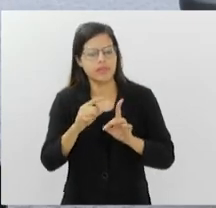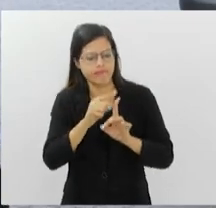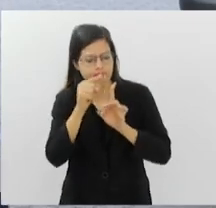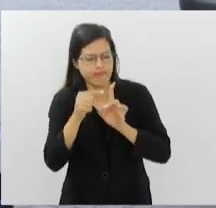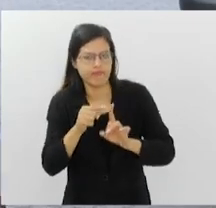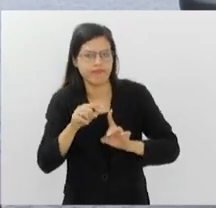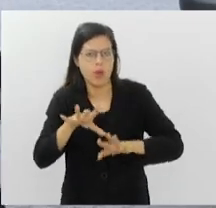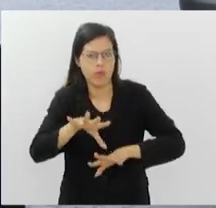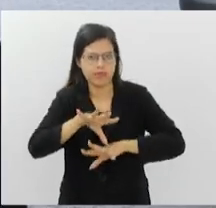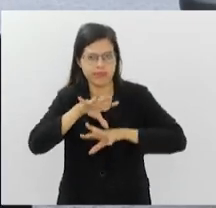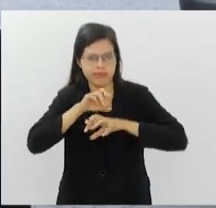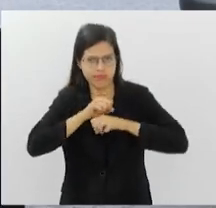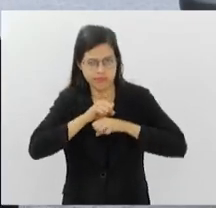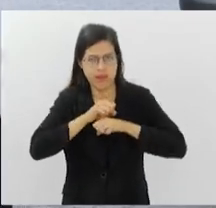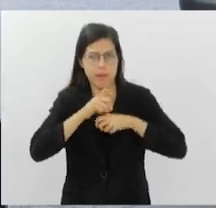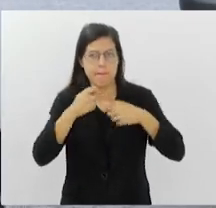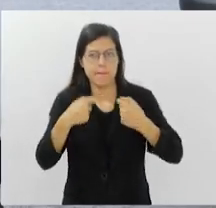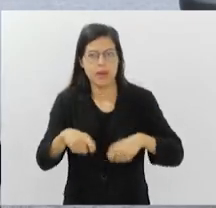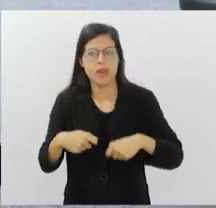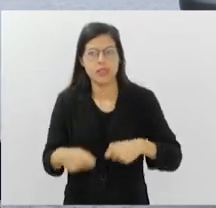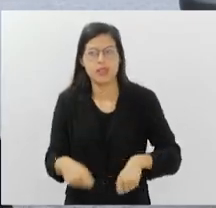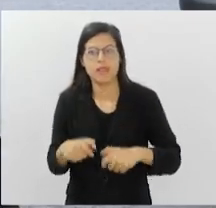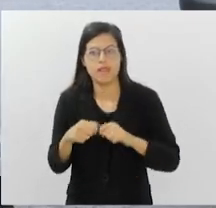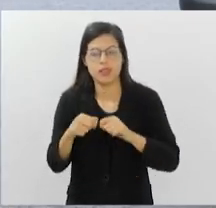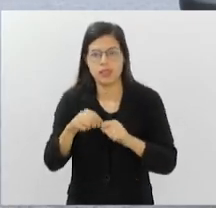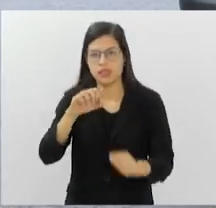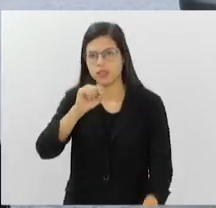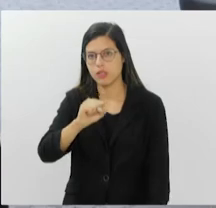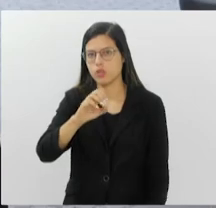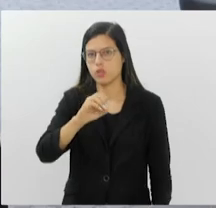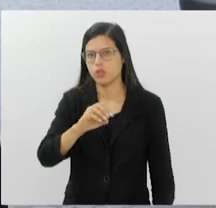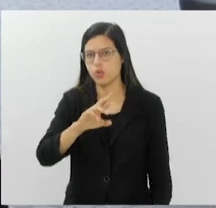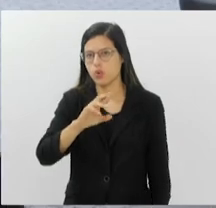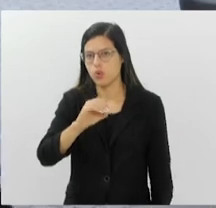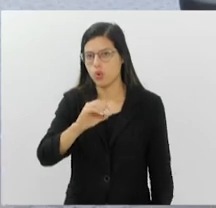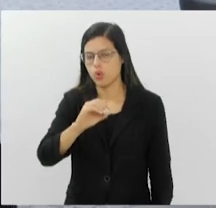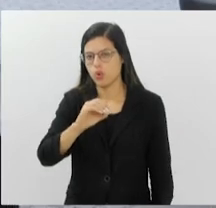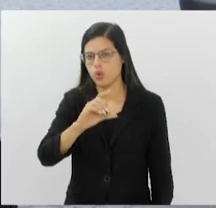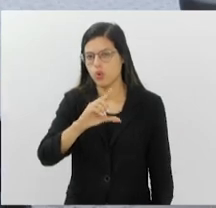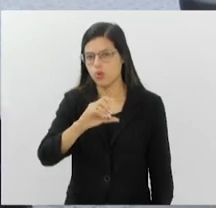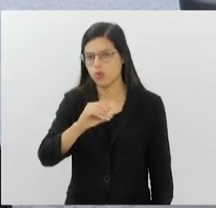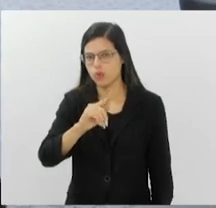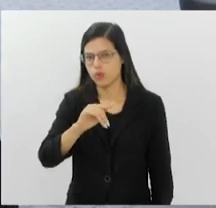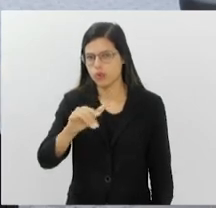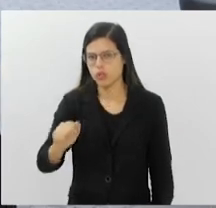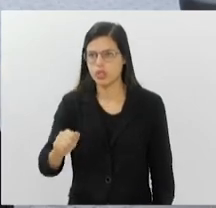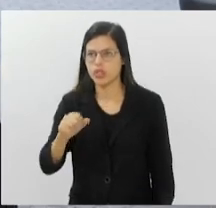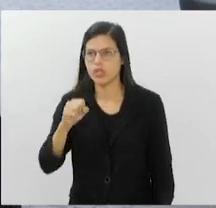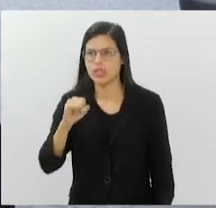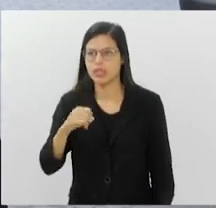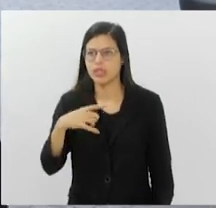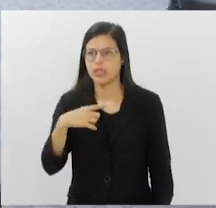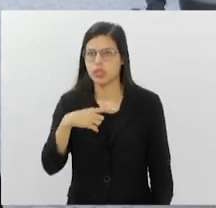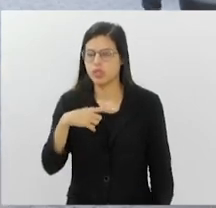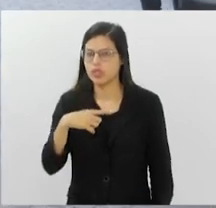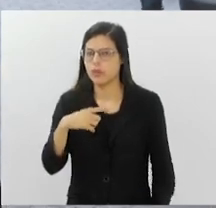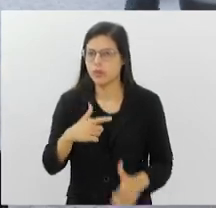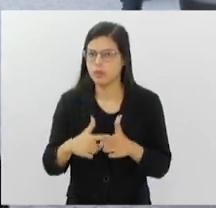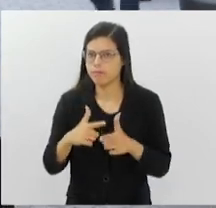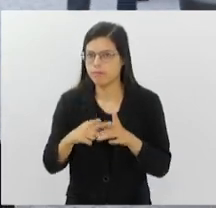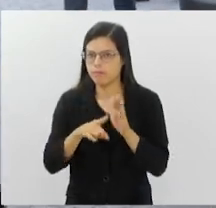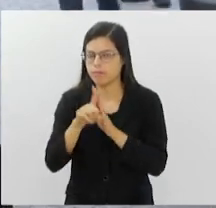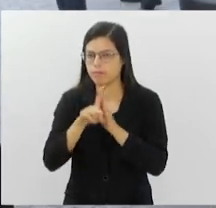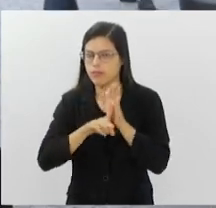que fazer o rastreio para a sorologia para a sífilis, fazer o diagnóstico, se tiver lesão, pesquisar e fazer